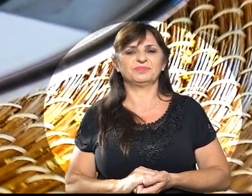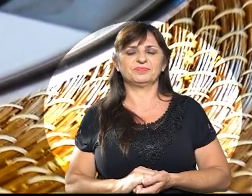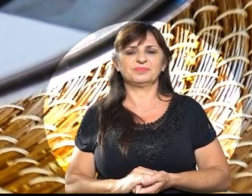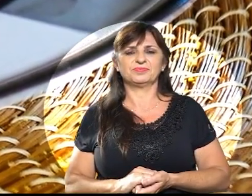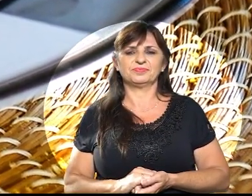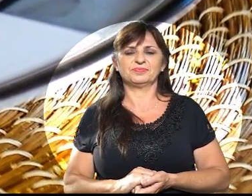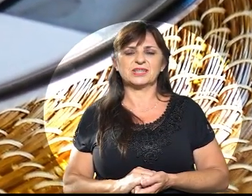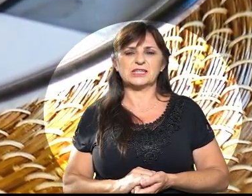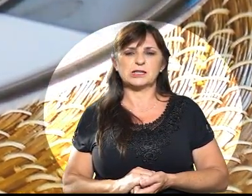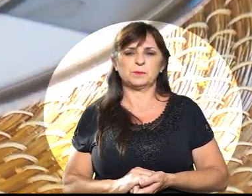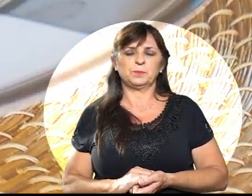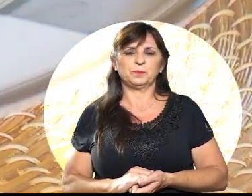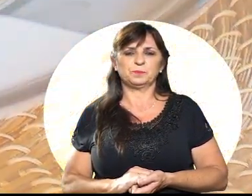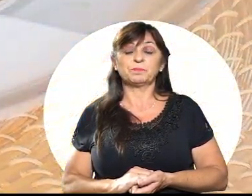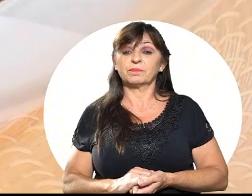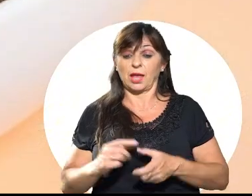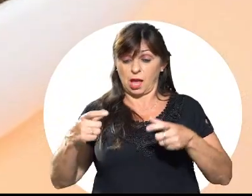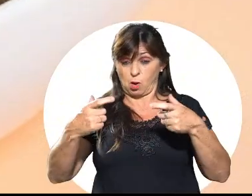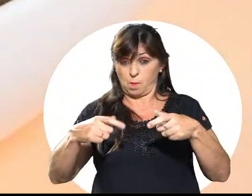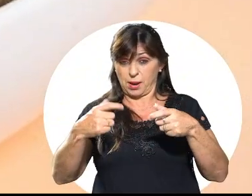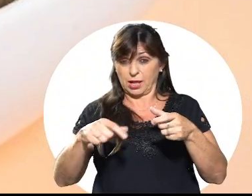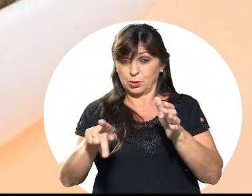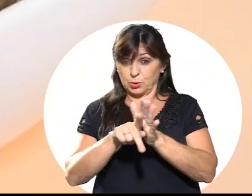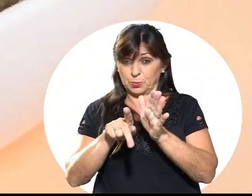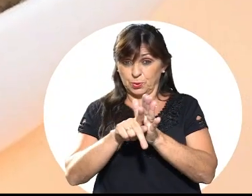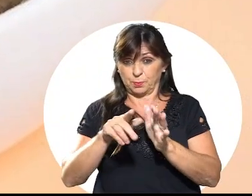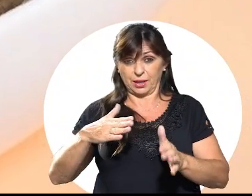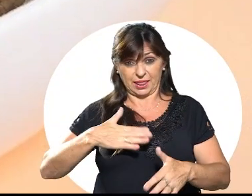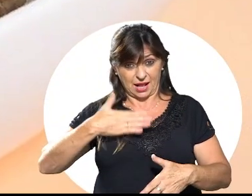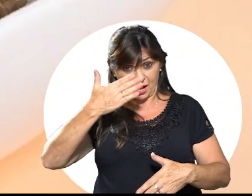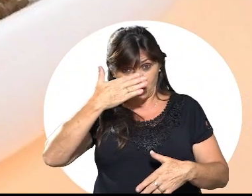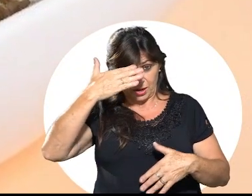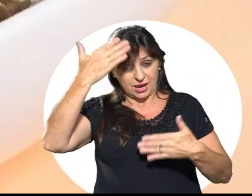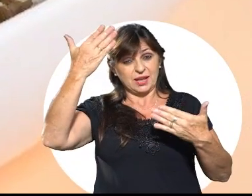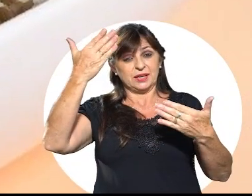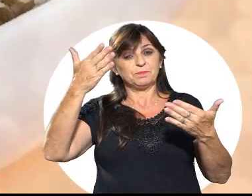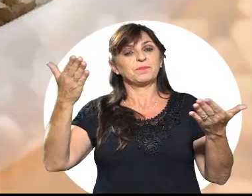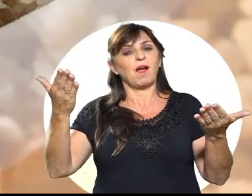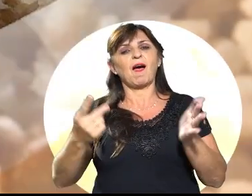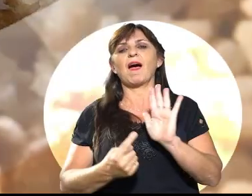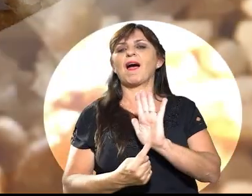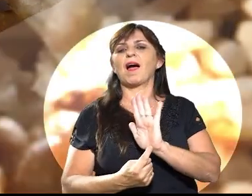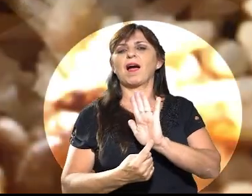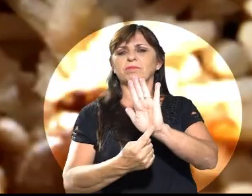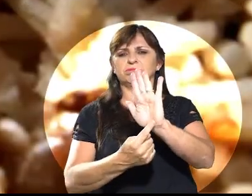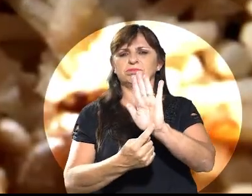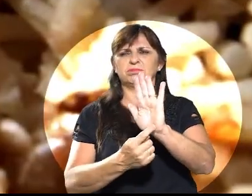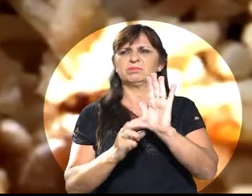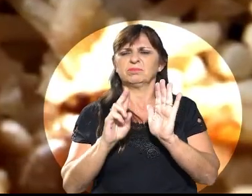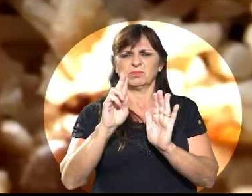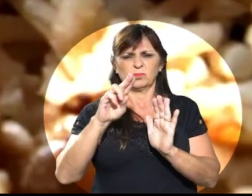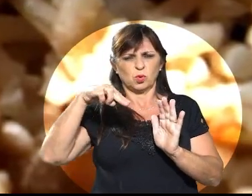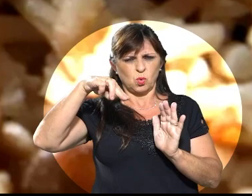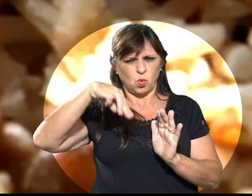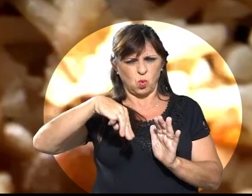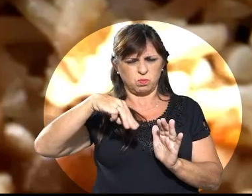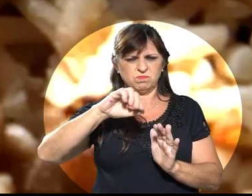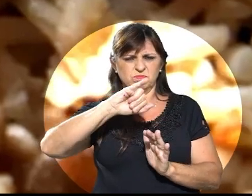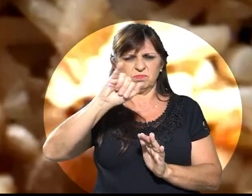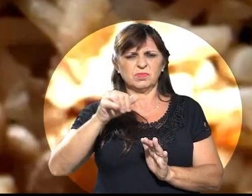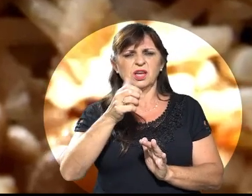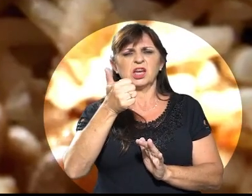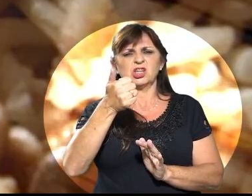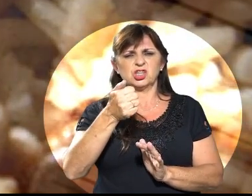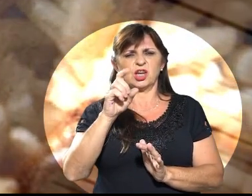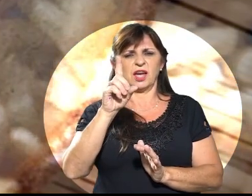O prato da culinária árabe que apresentaremos agora é o midjadra. Prato milenar árabe feito com lentilhas, arroz